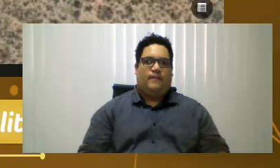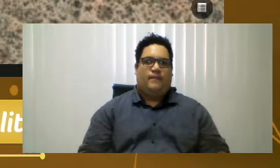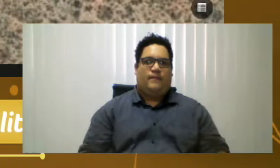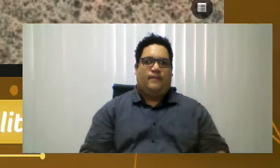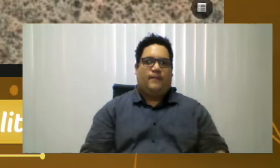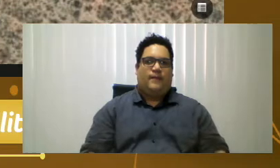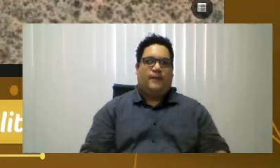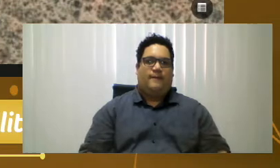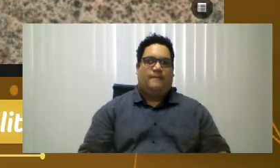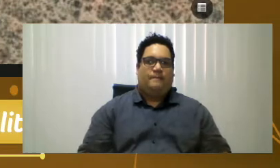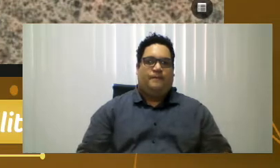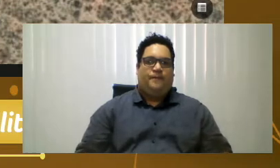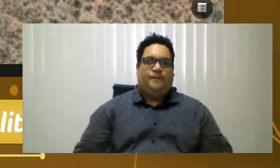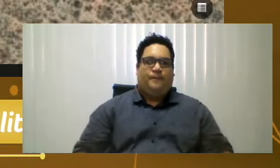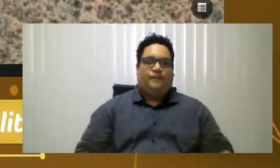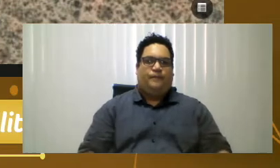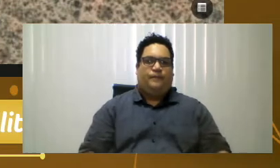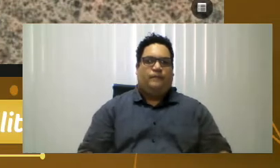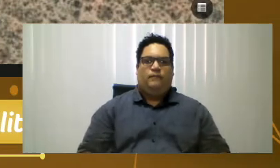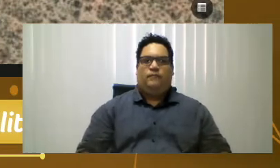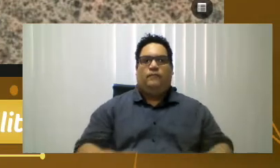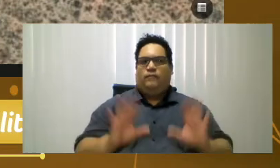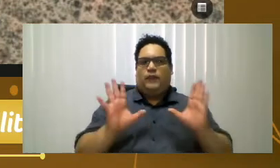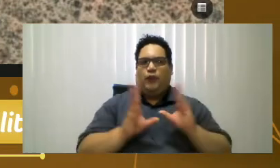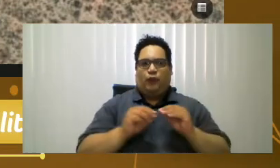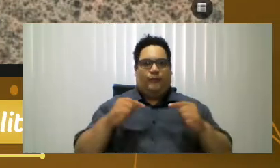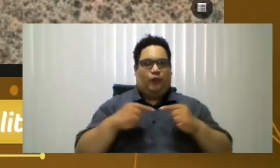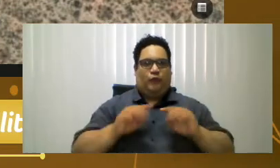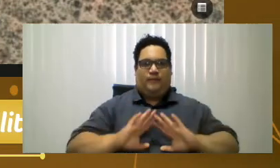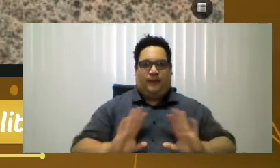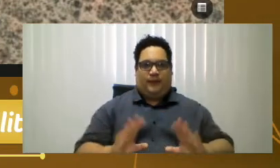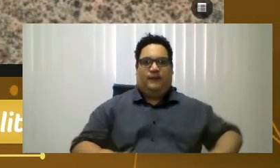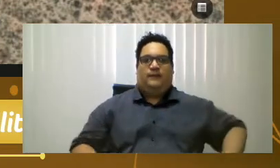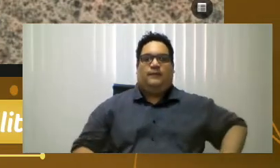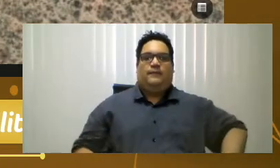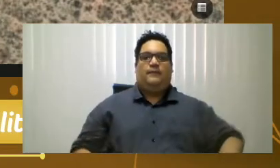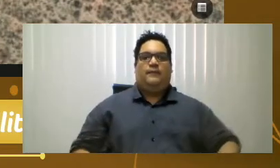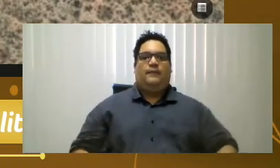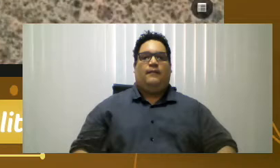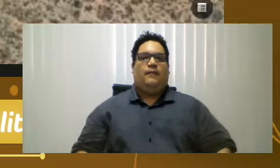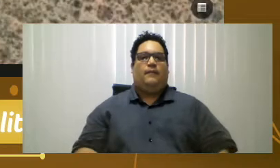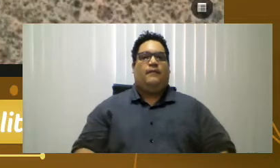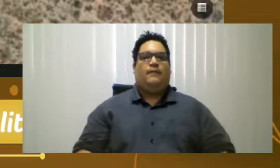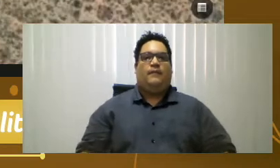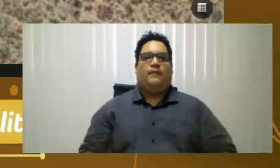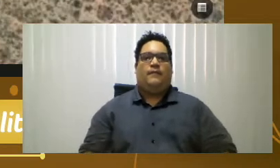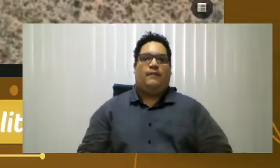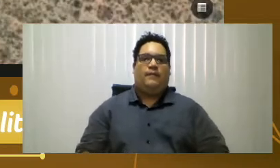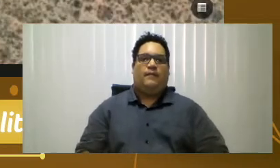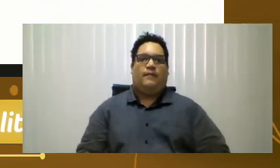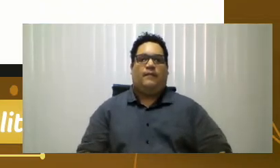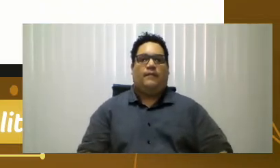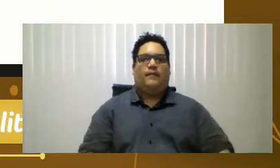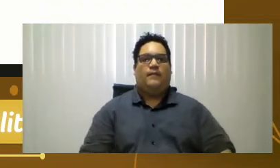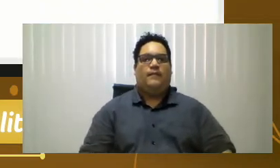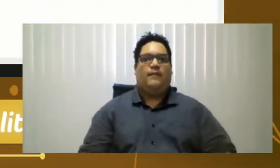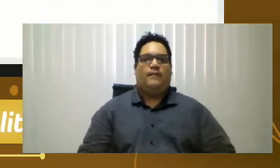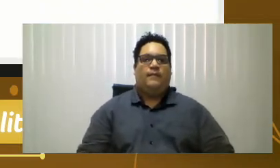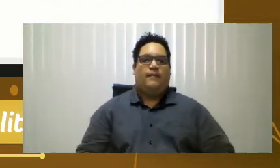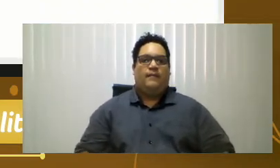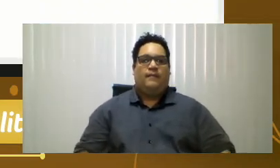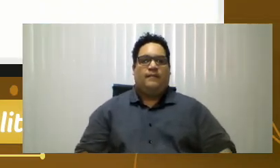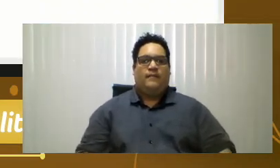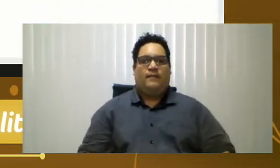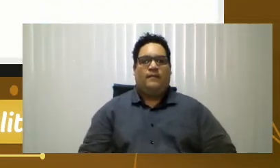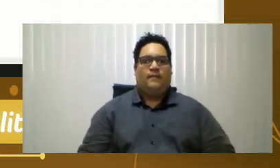Pronto, eu acho assim, é basicamente isso. Eu acho que pode... eu acho que deve